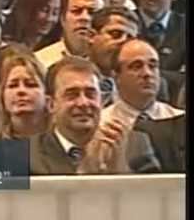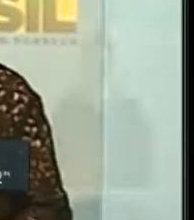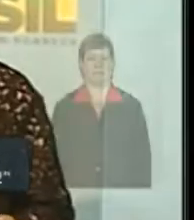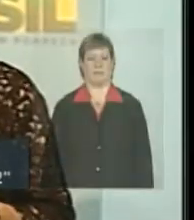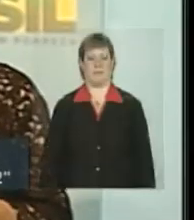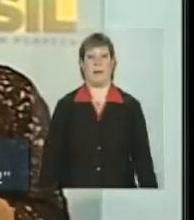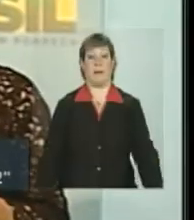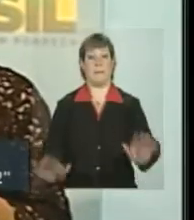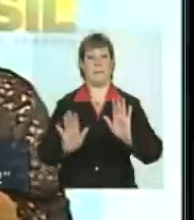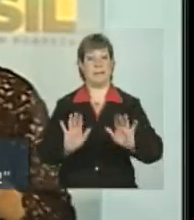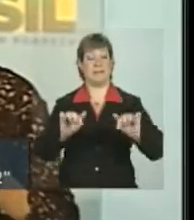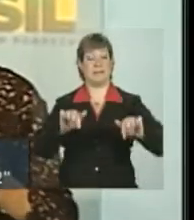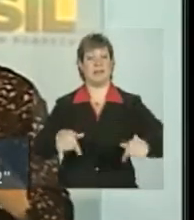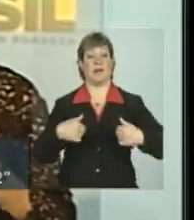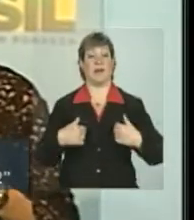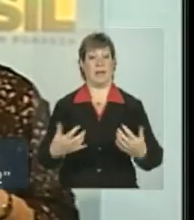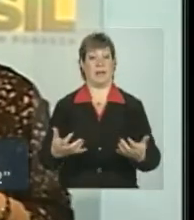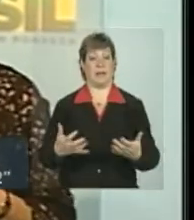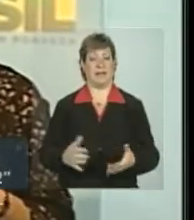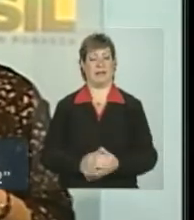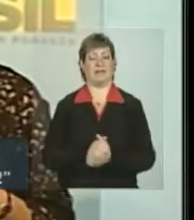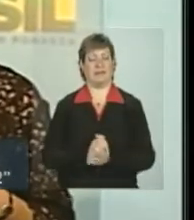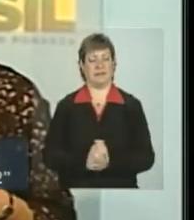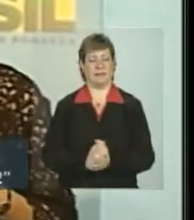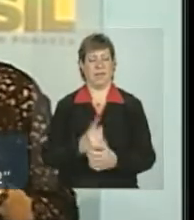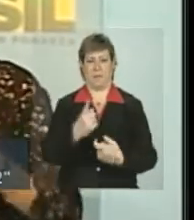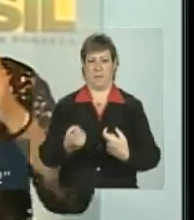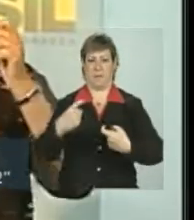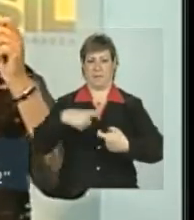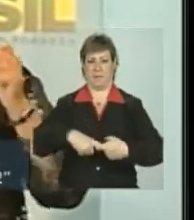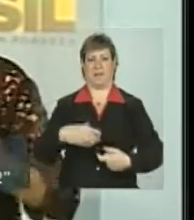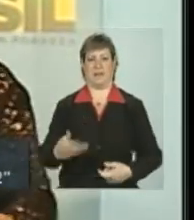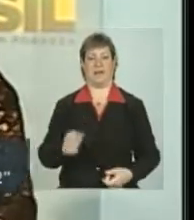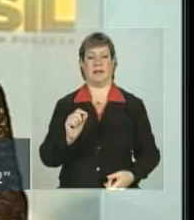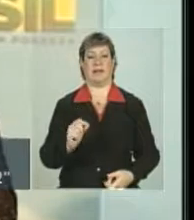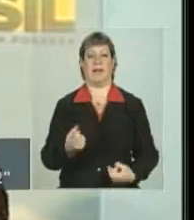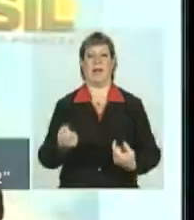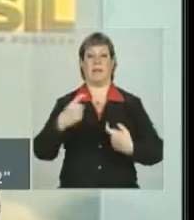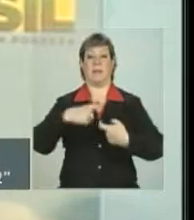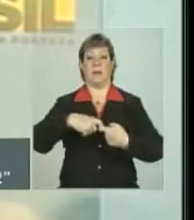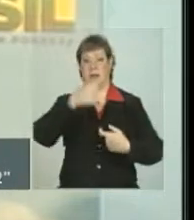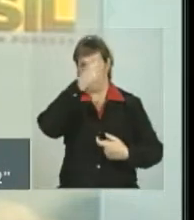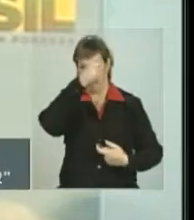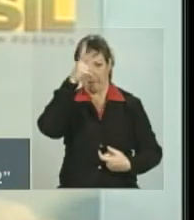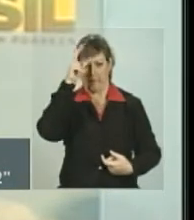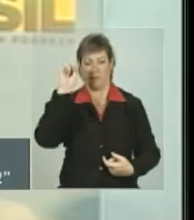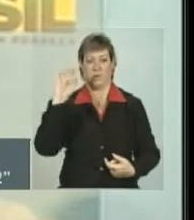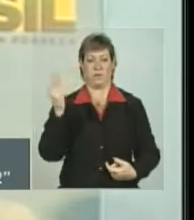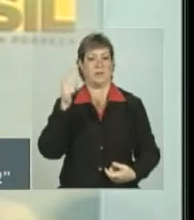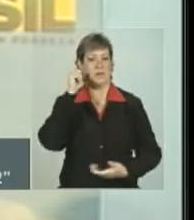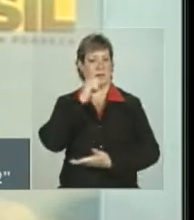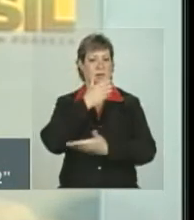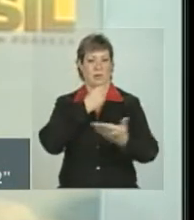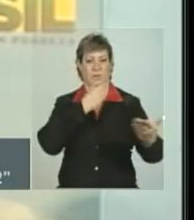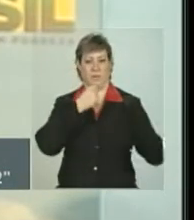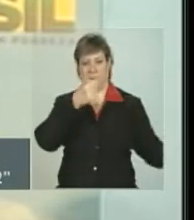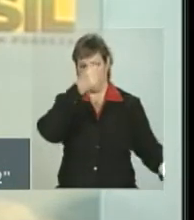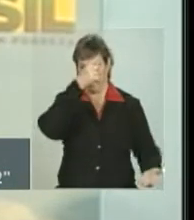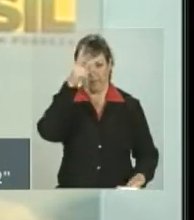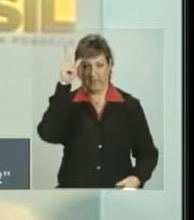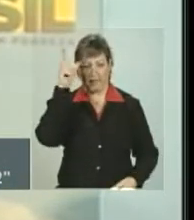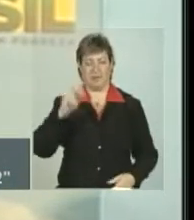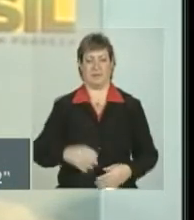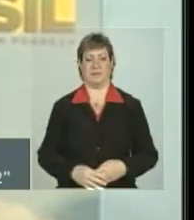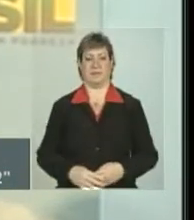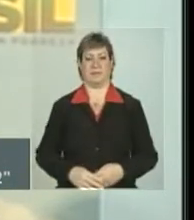Mas aqui eu queria saudar uma parceria. A parceria dos prefeitos e das prefeitas.